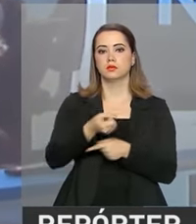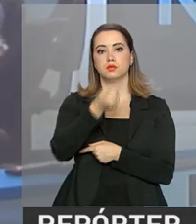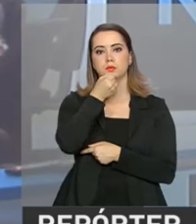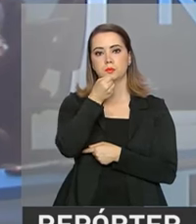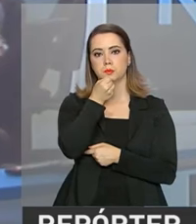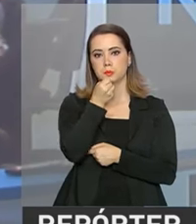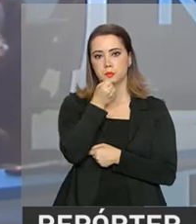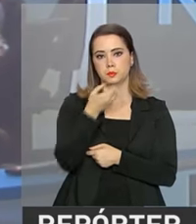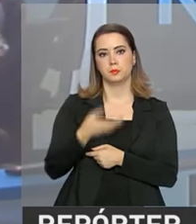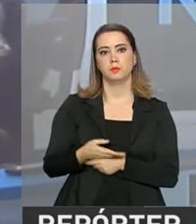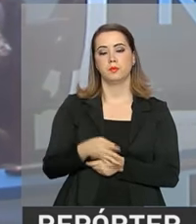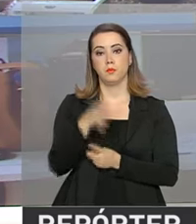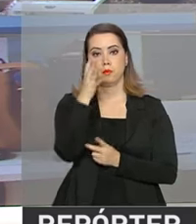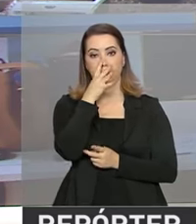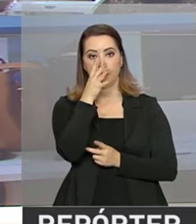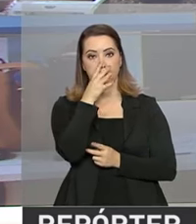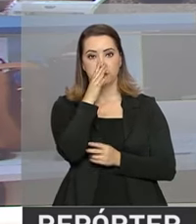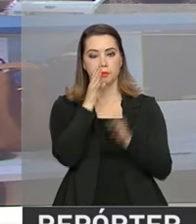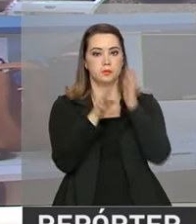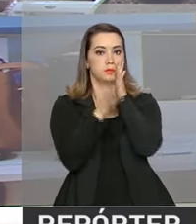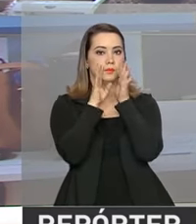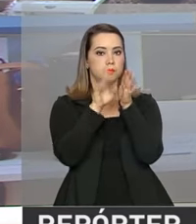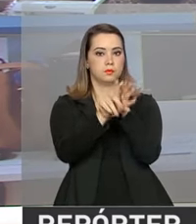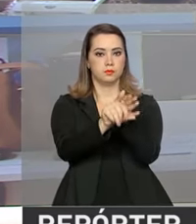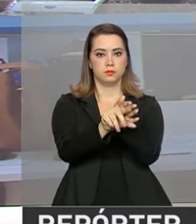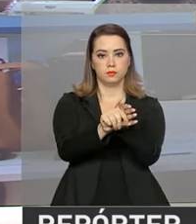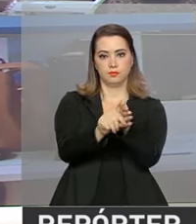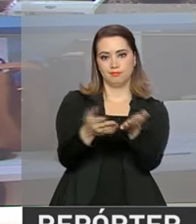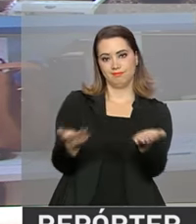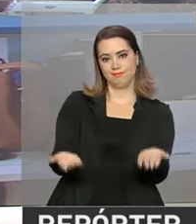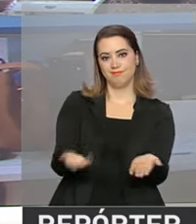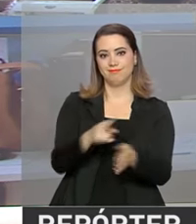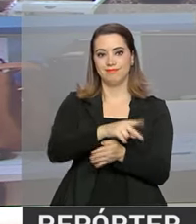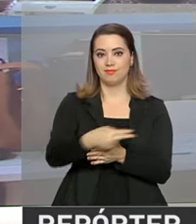edição do Repórter NBR. Acompanhe também as novidades em nossas redes sociais.